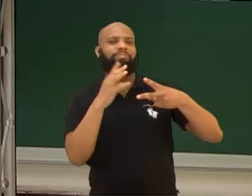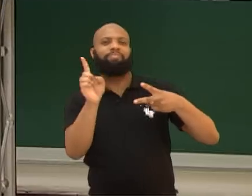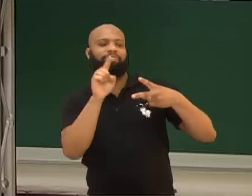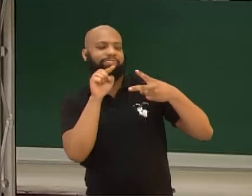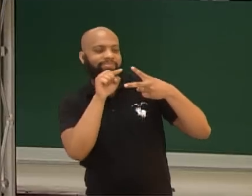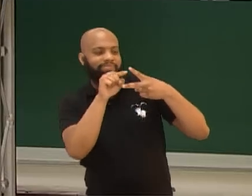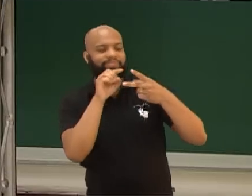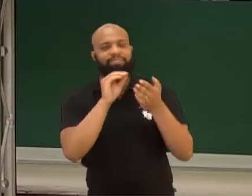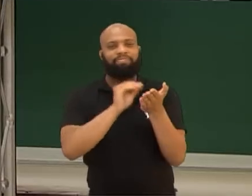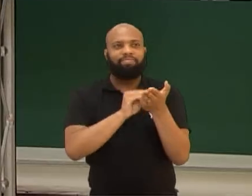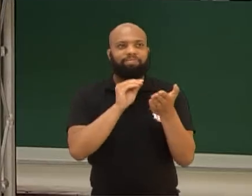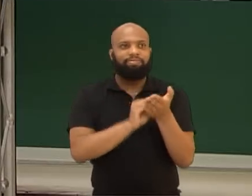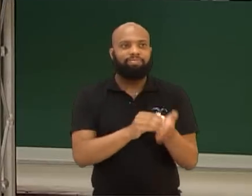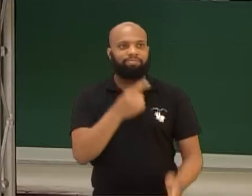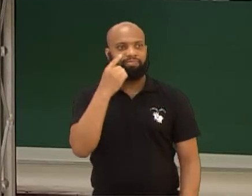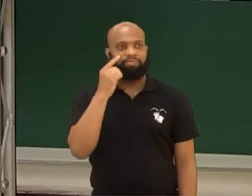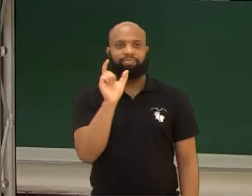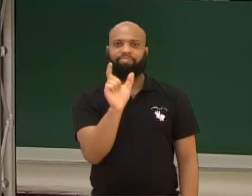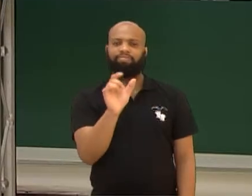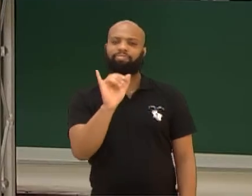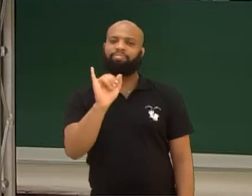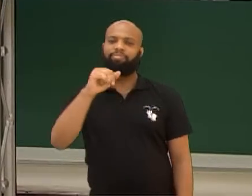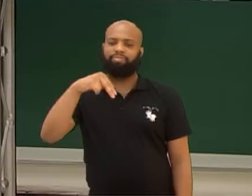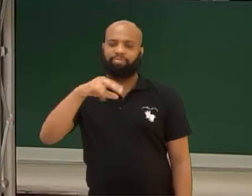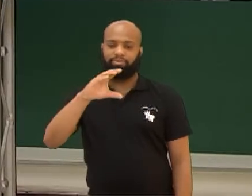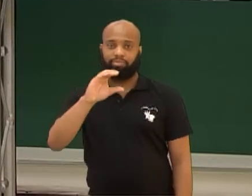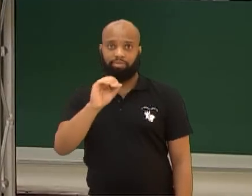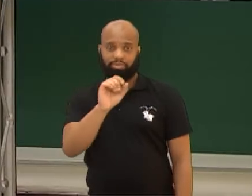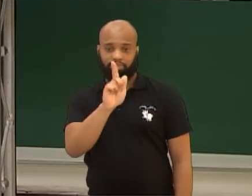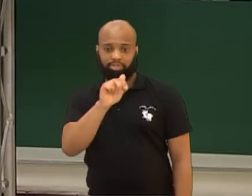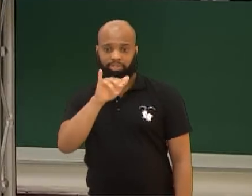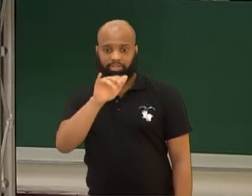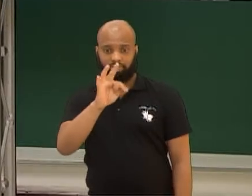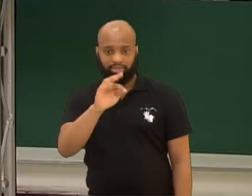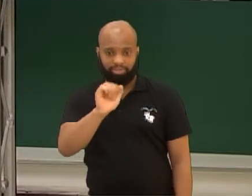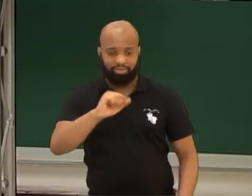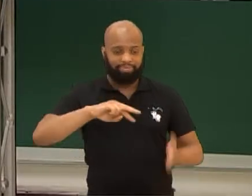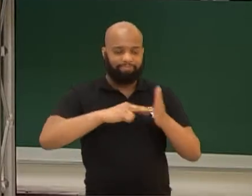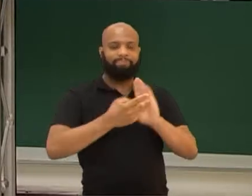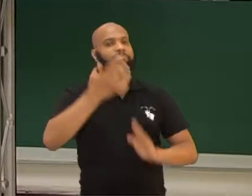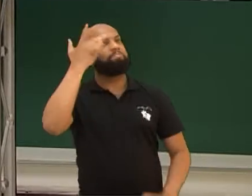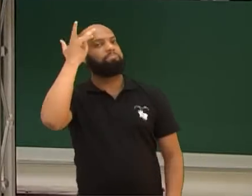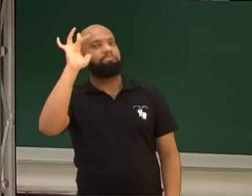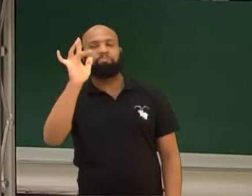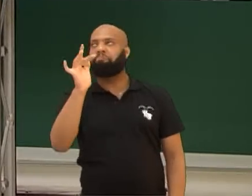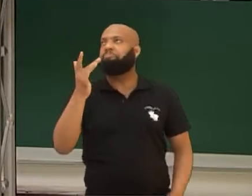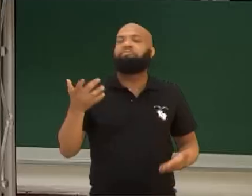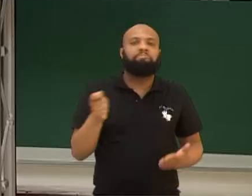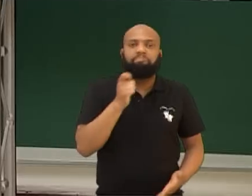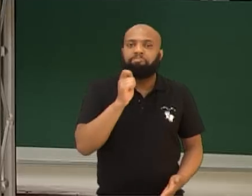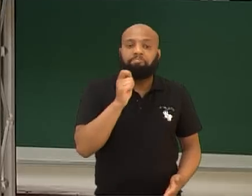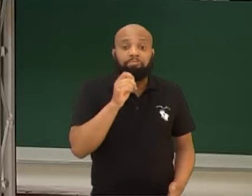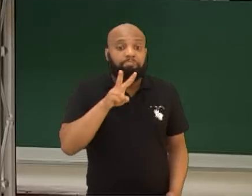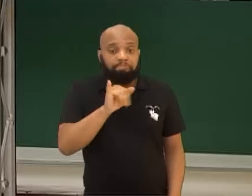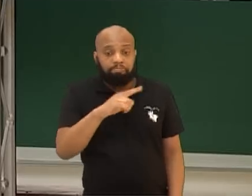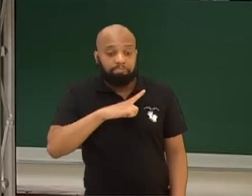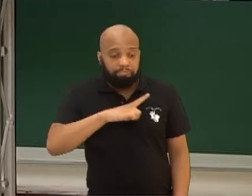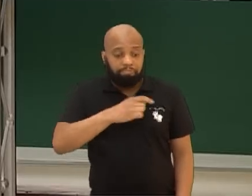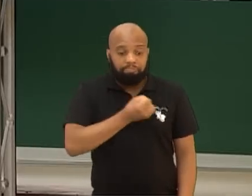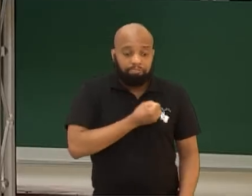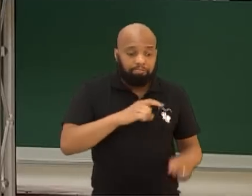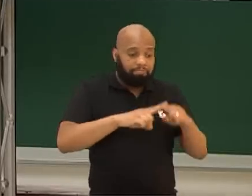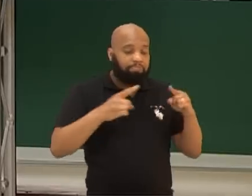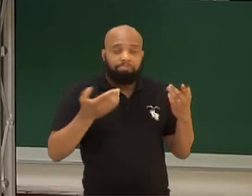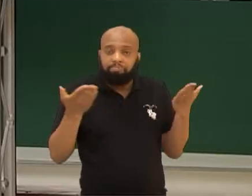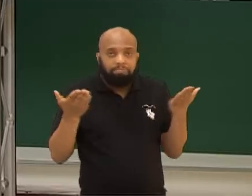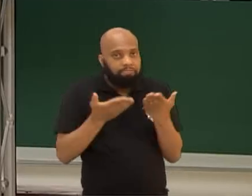É mesmo, olha essa palavrinha aqui, ó, incógnita. Então tudo aquilo que é desconhecido, que vai assumir um valor,